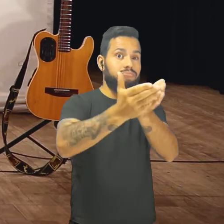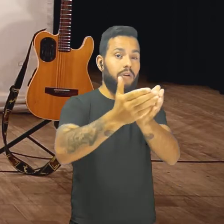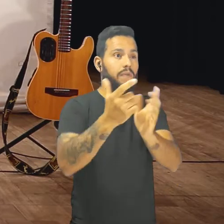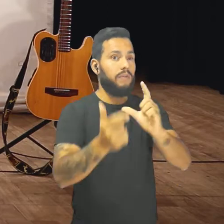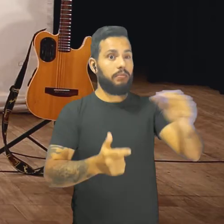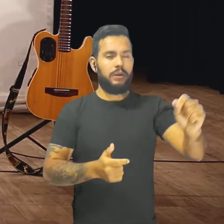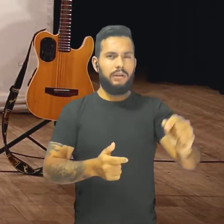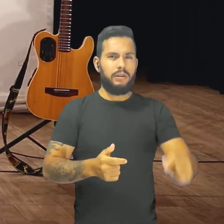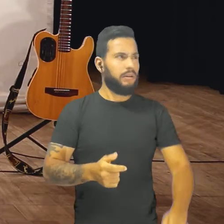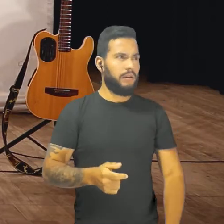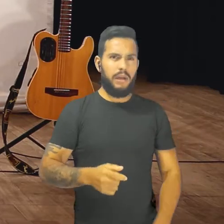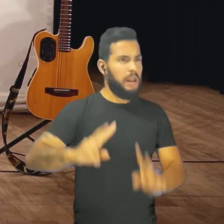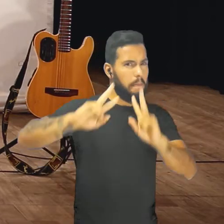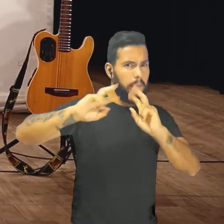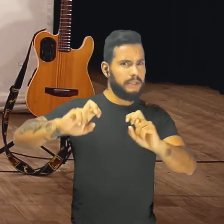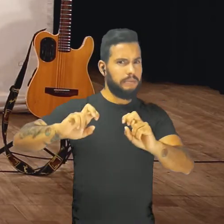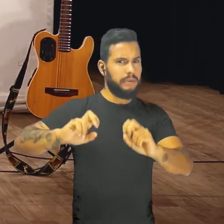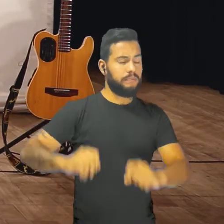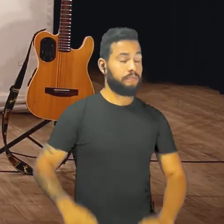que ele nos viu?